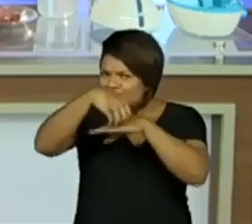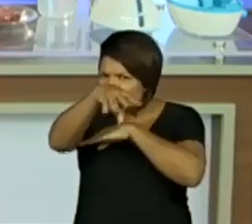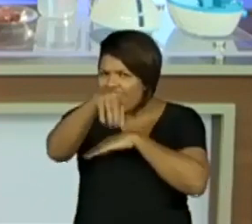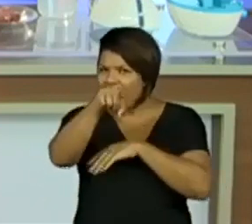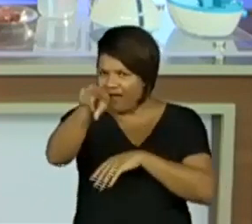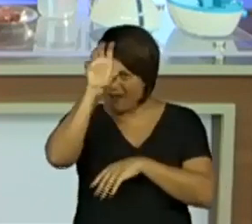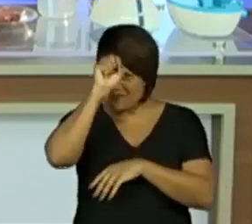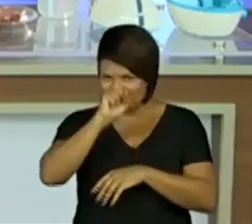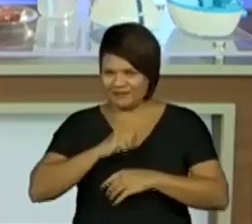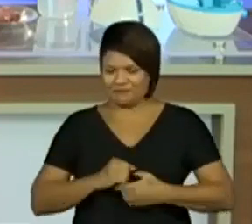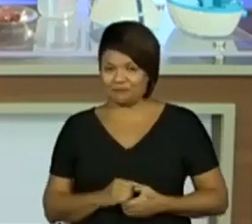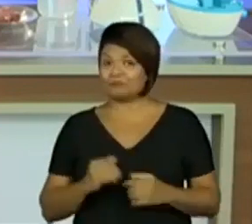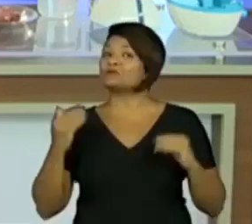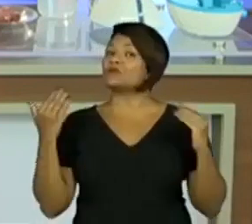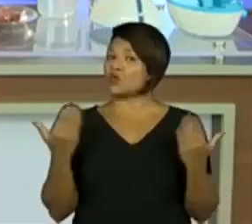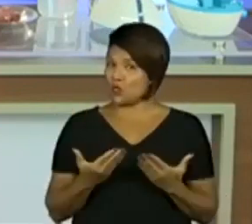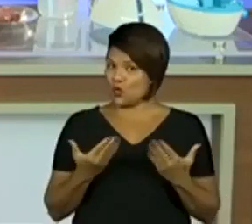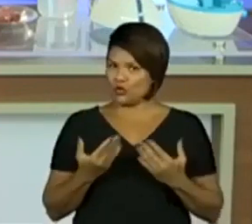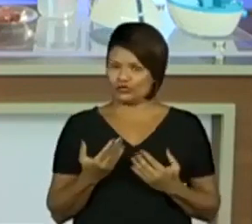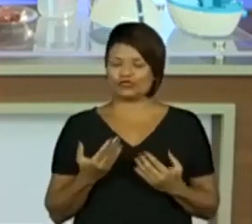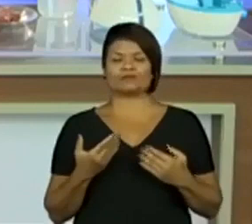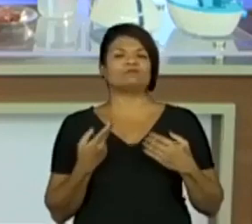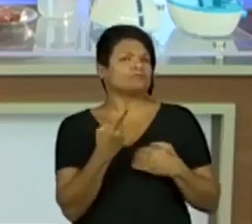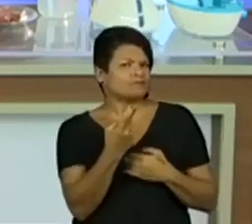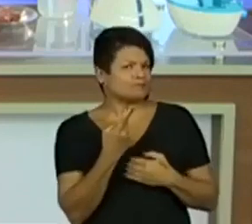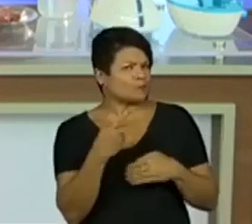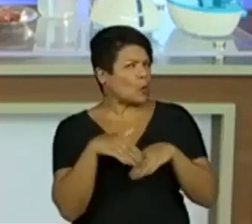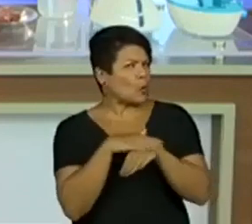Hoje, nós vamos conversar sobre